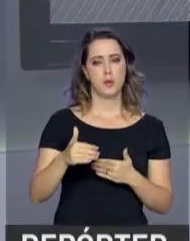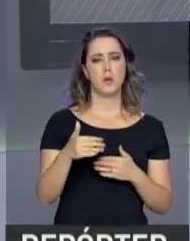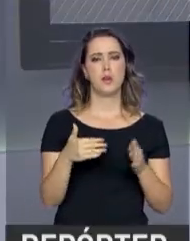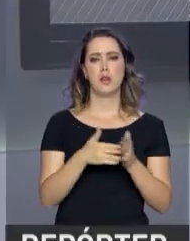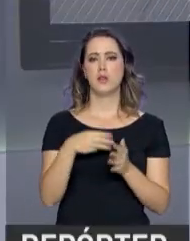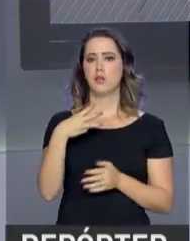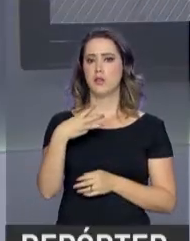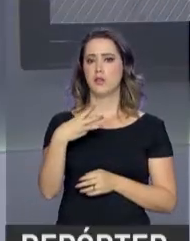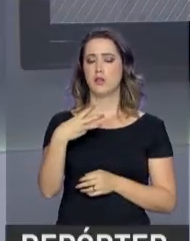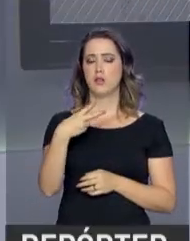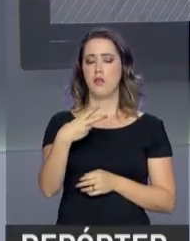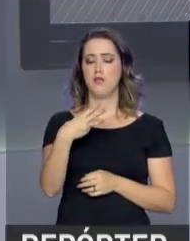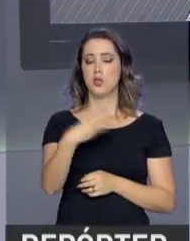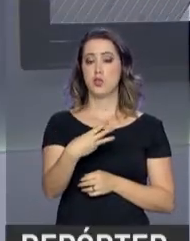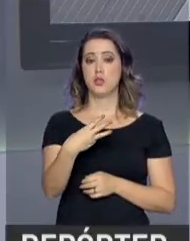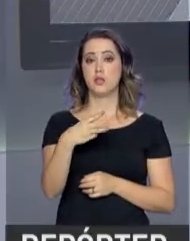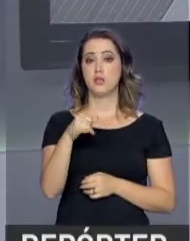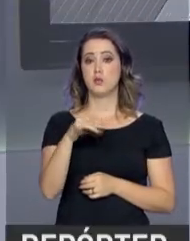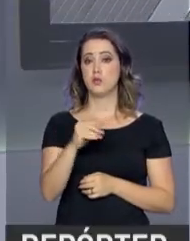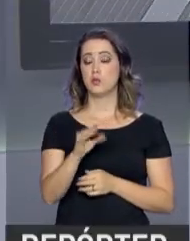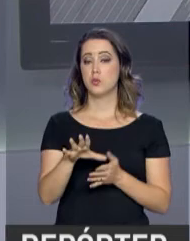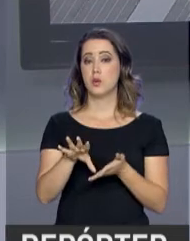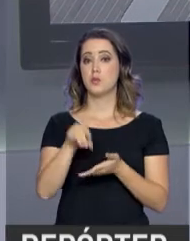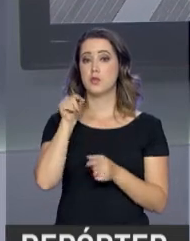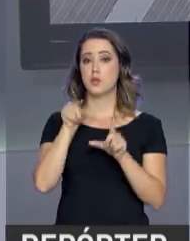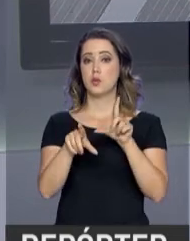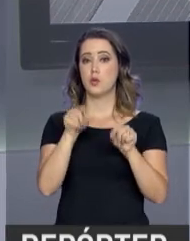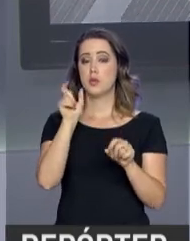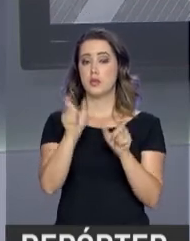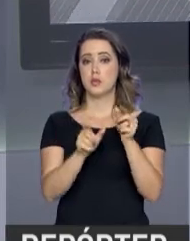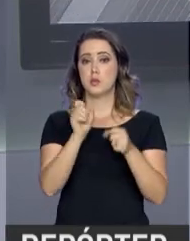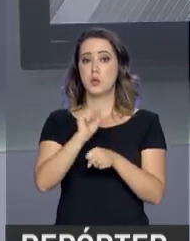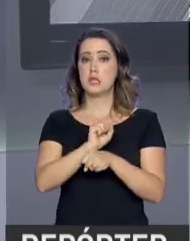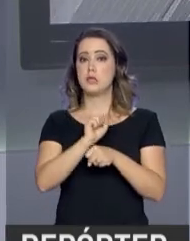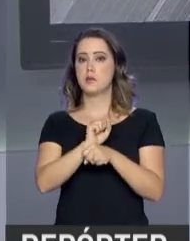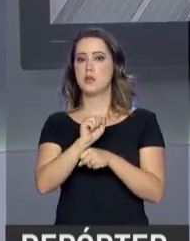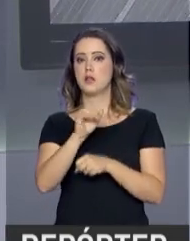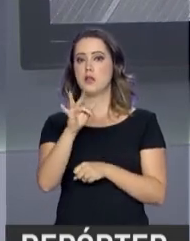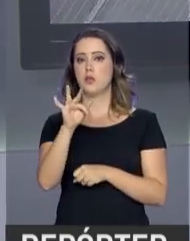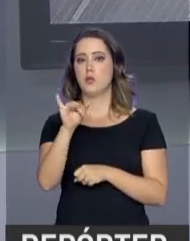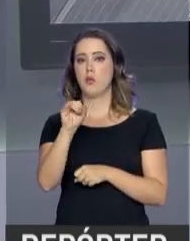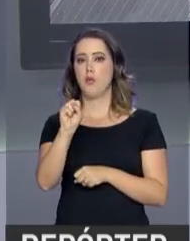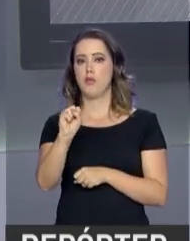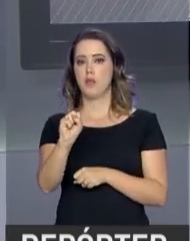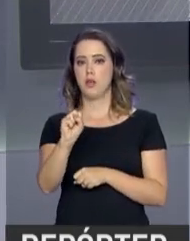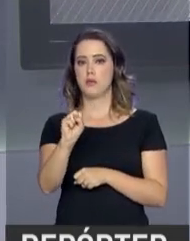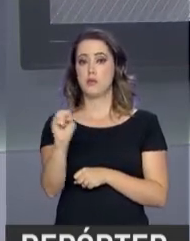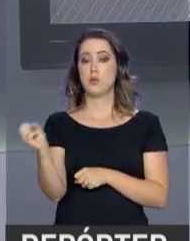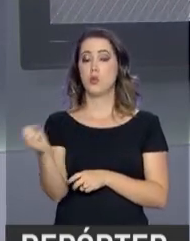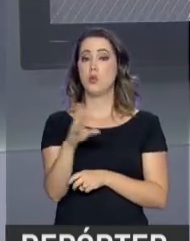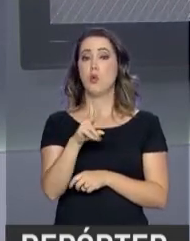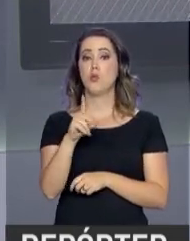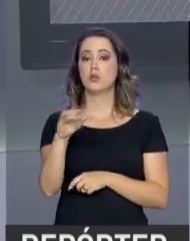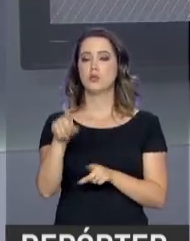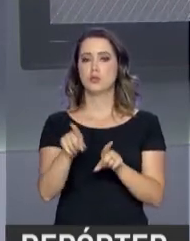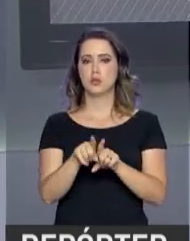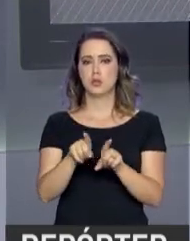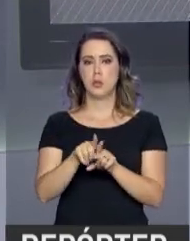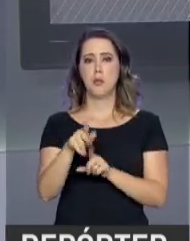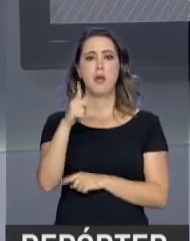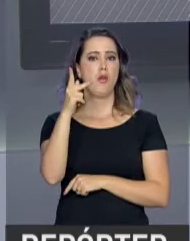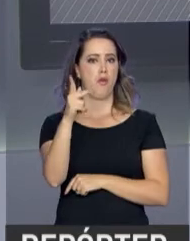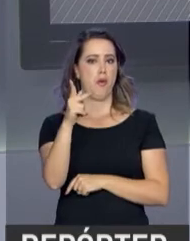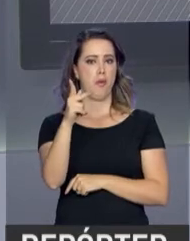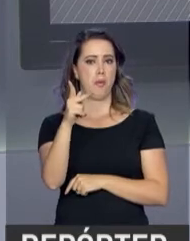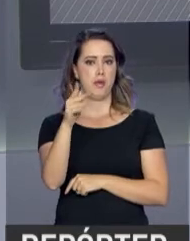23 de maio o prazo para pré seleção dos candidatos que estão na lista de espera do fies a nova data vale também para a modalidade